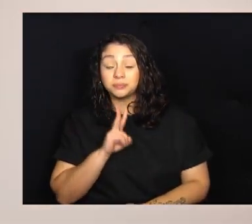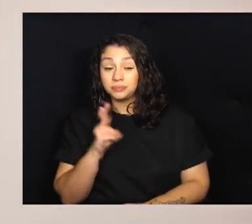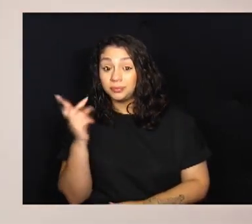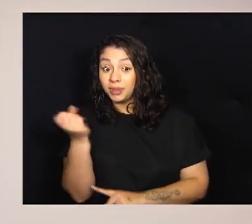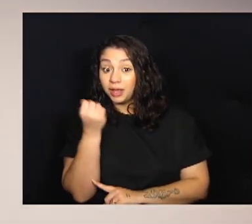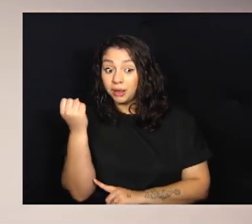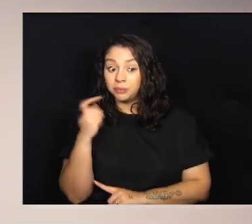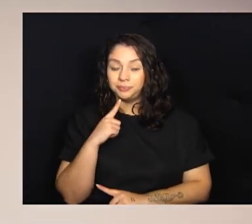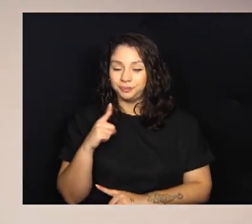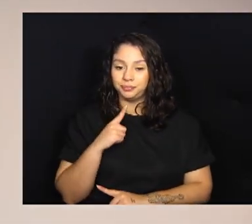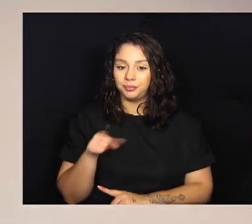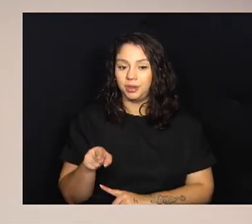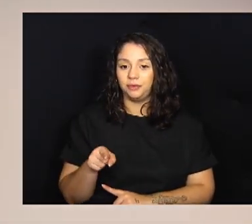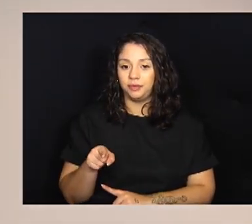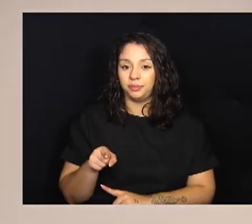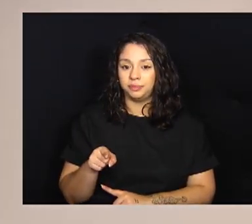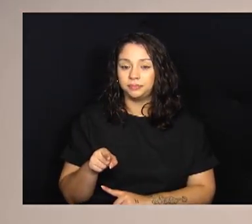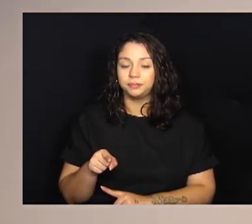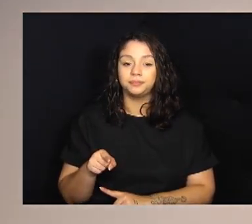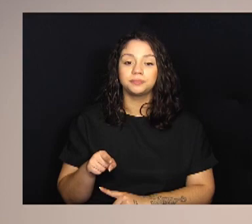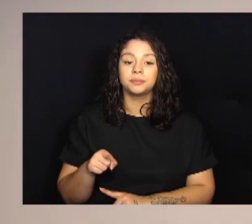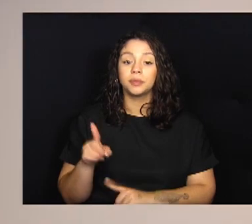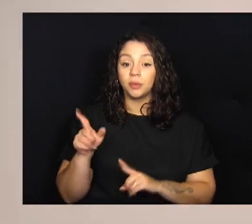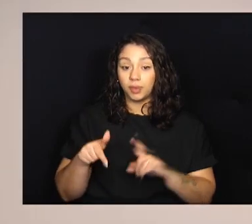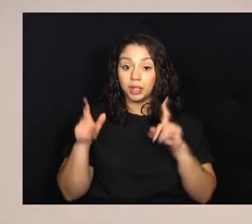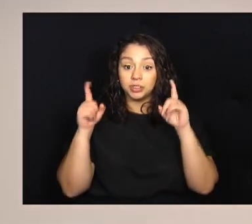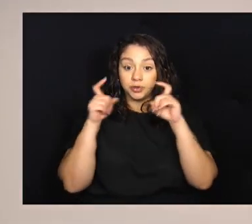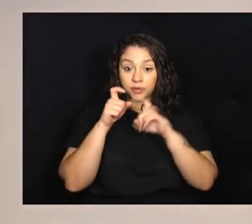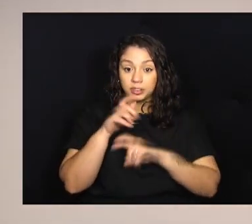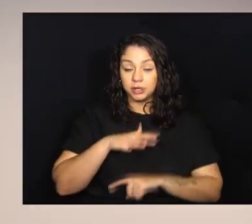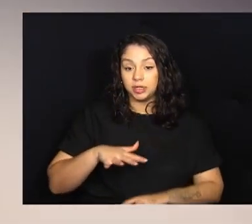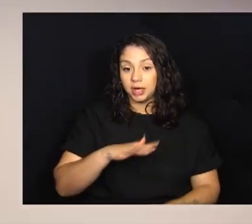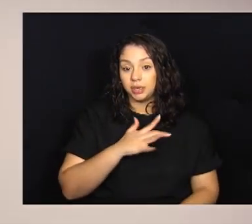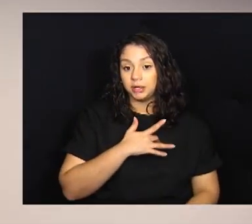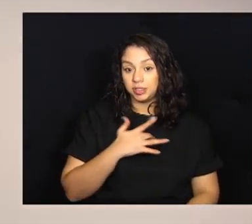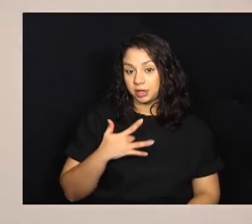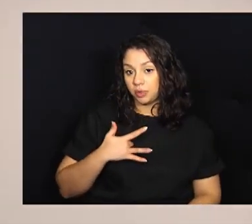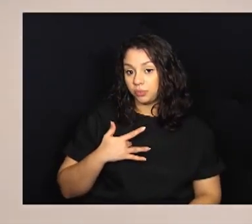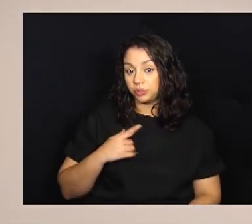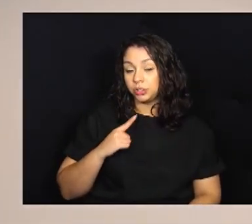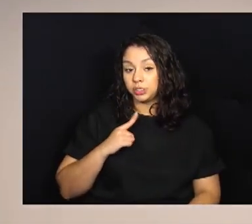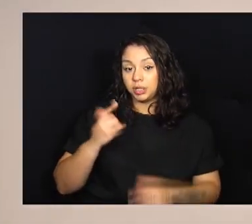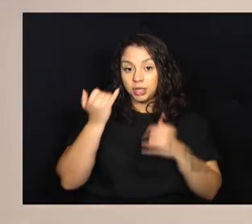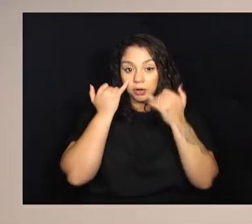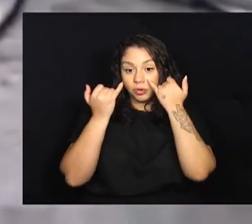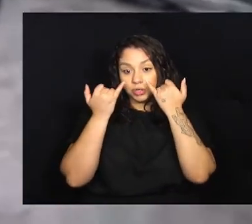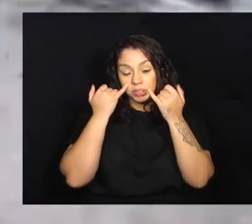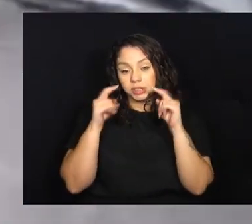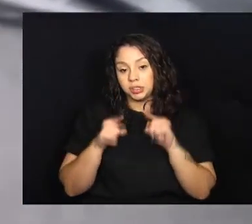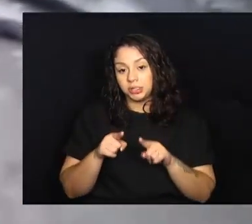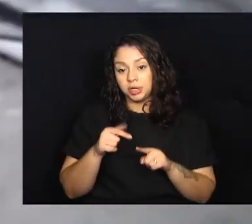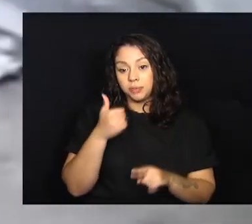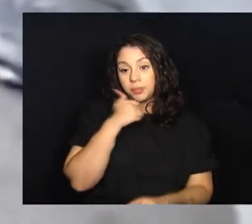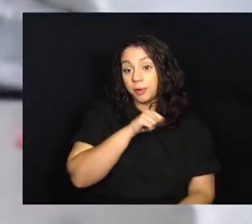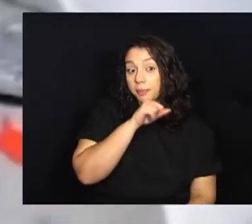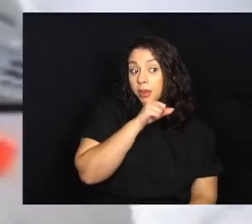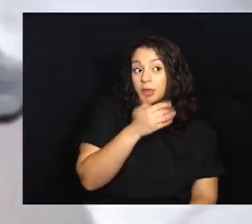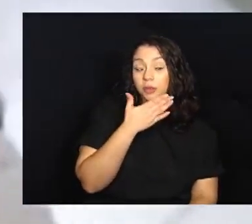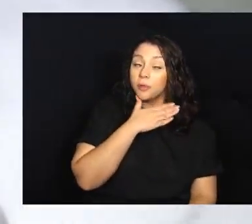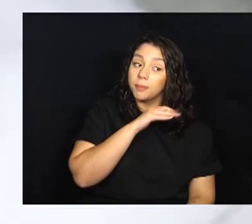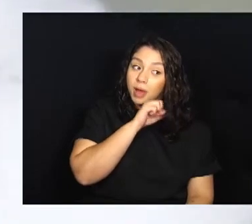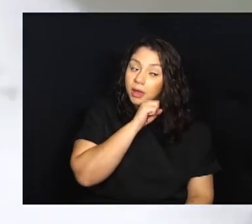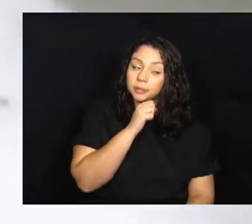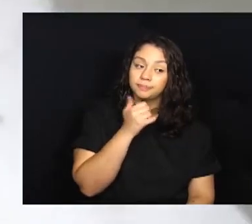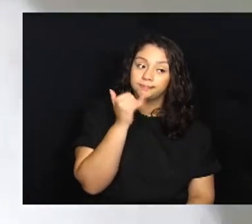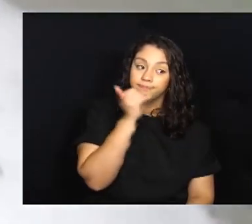intensiva. Então é muito difícil para nós, da área de saúde, dar uma notícia para um pai, para uma mãe, que